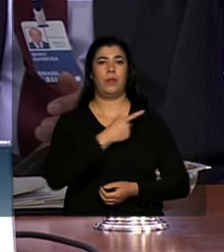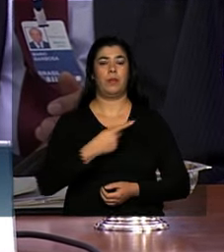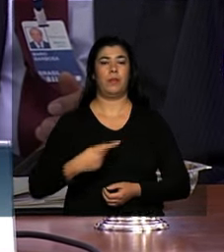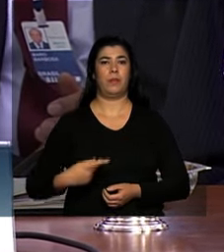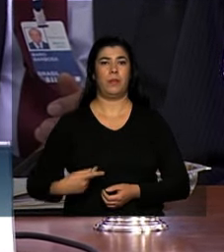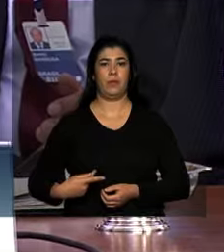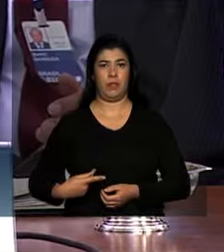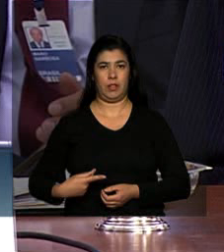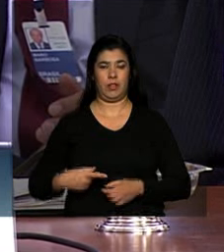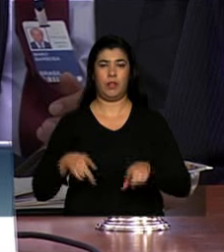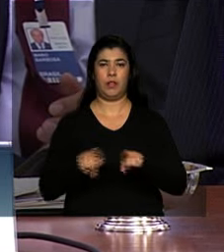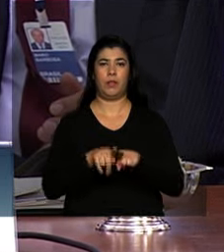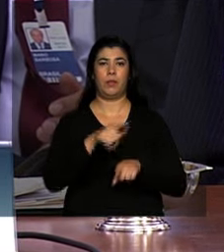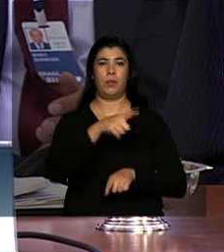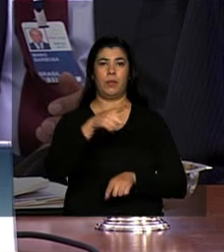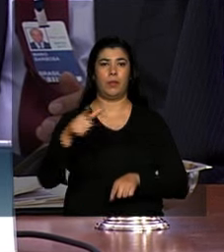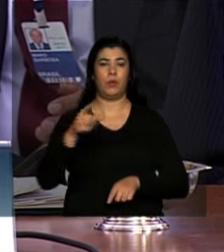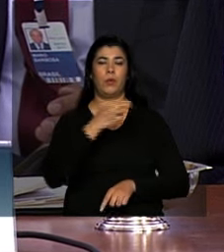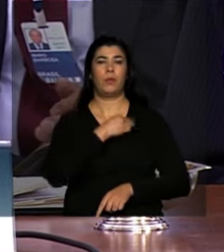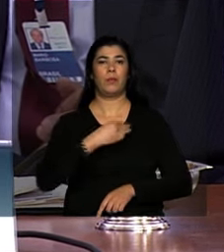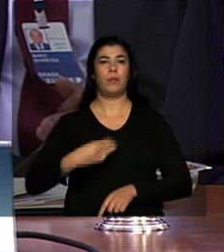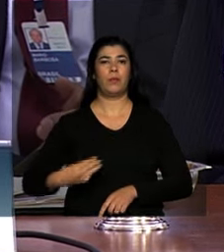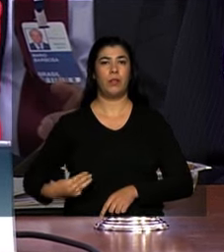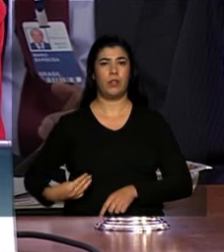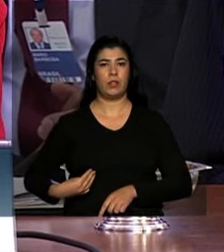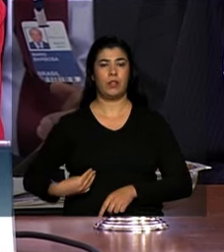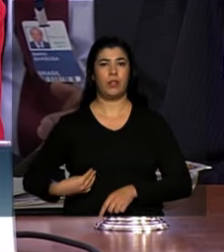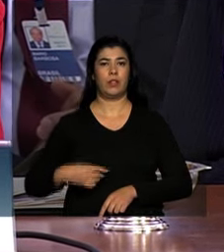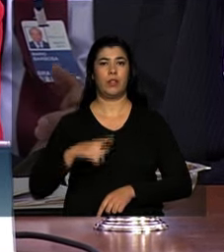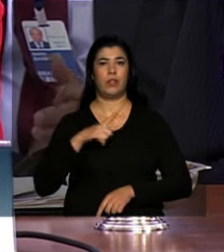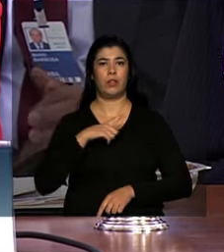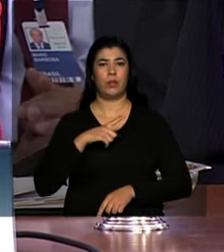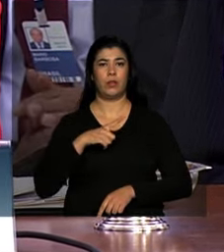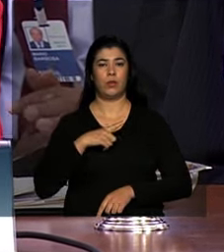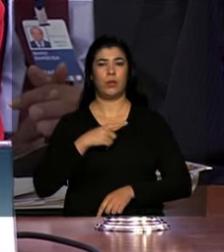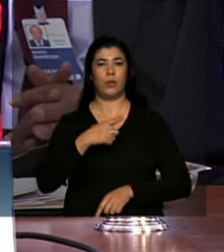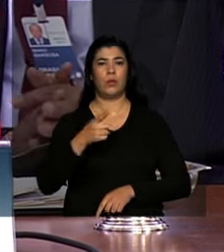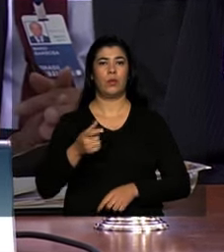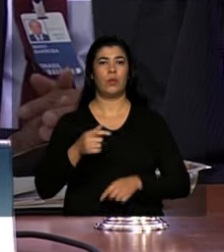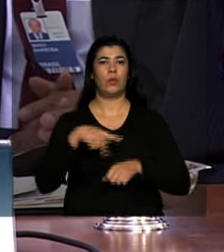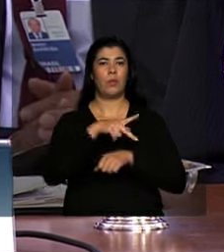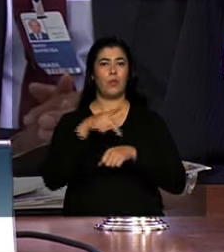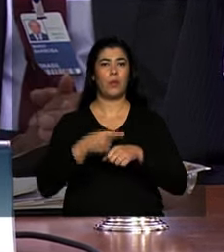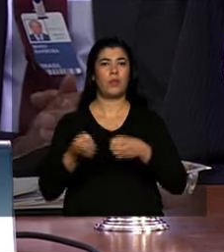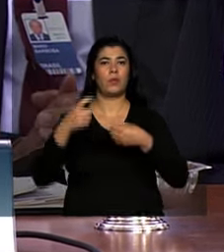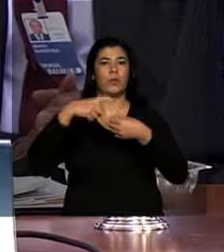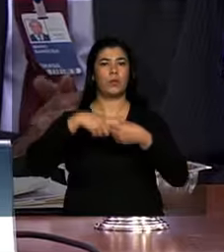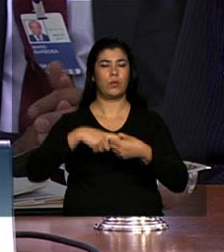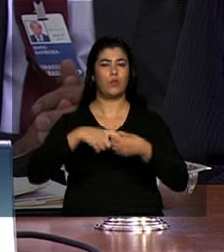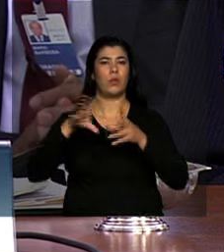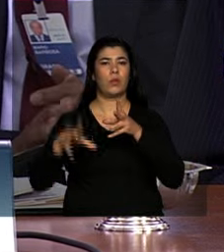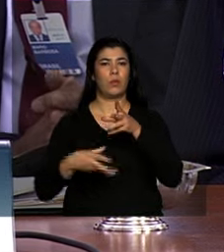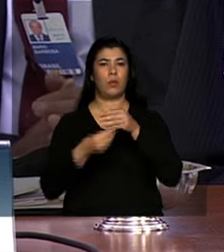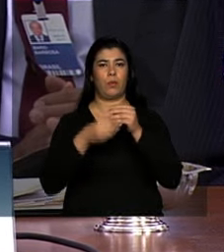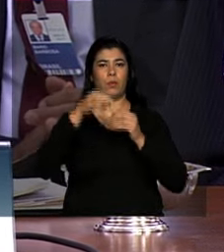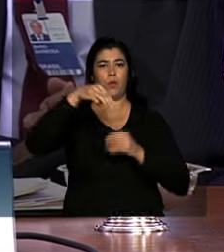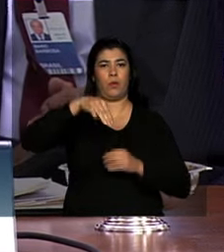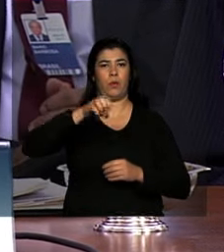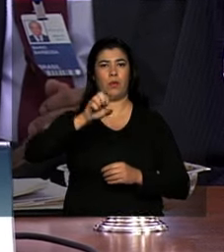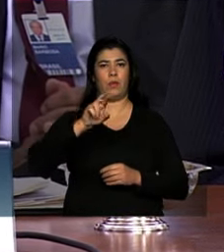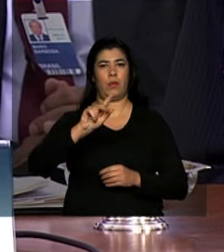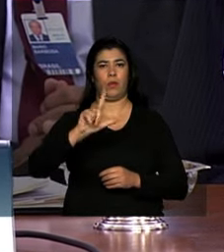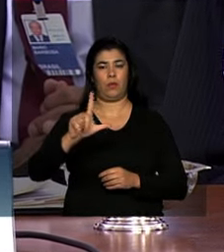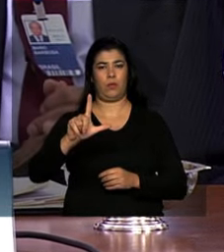à presidente e aos presidentes e ministros dos estados partes e estados associados do Mercosul aqui